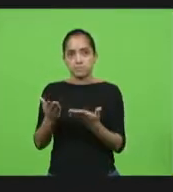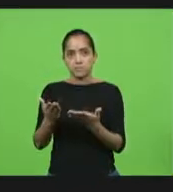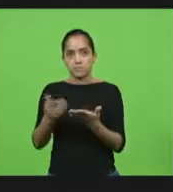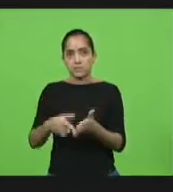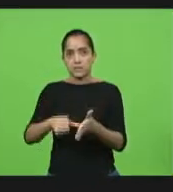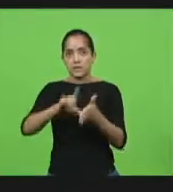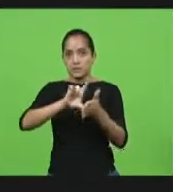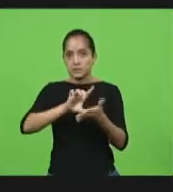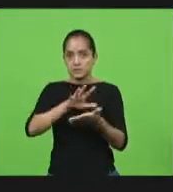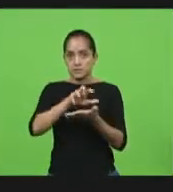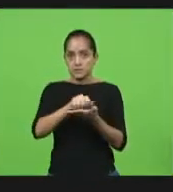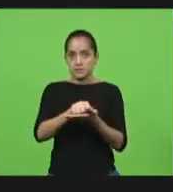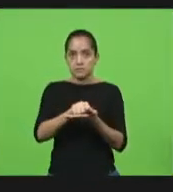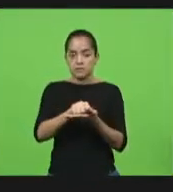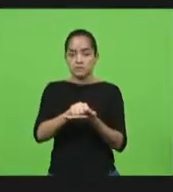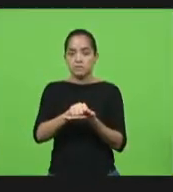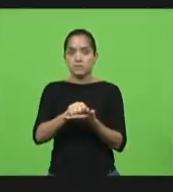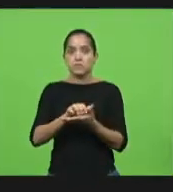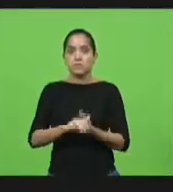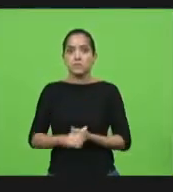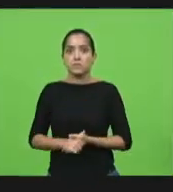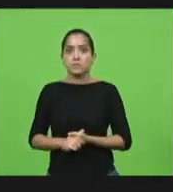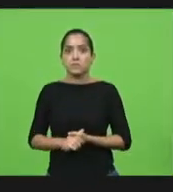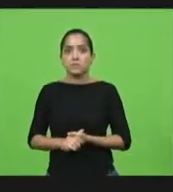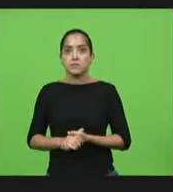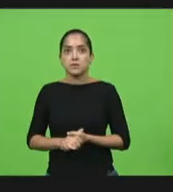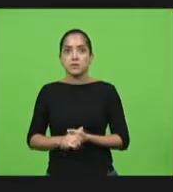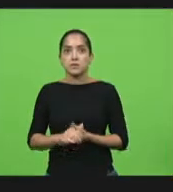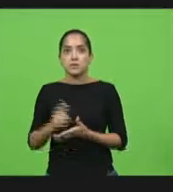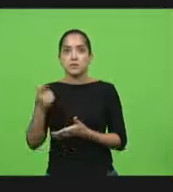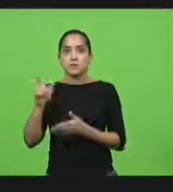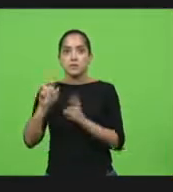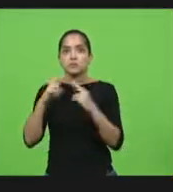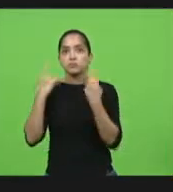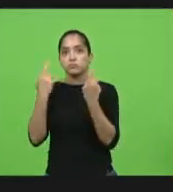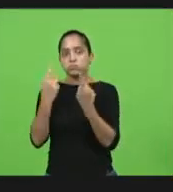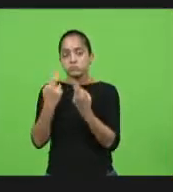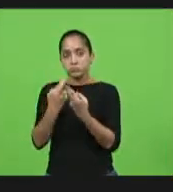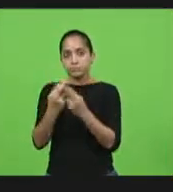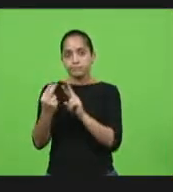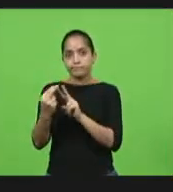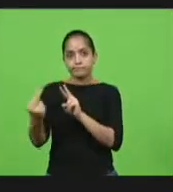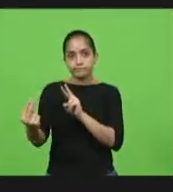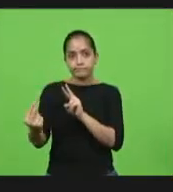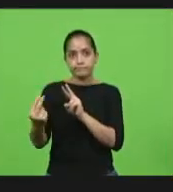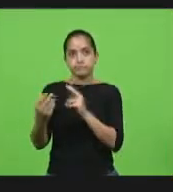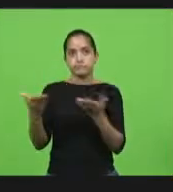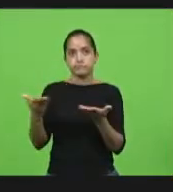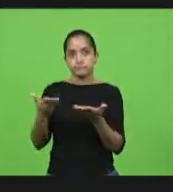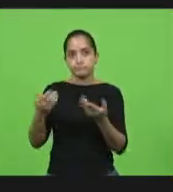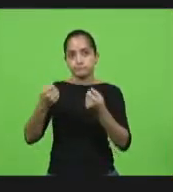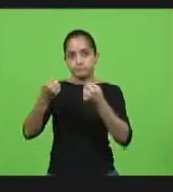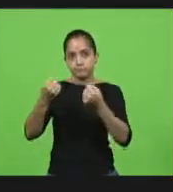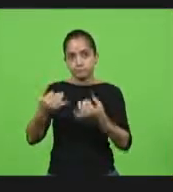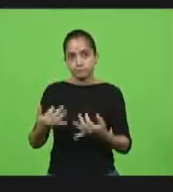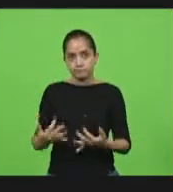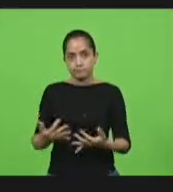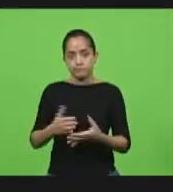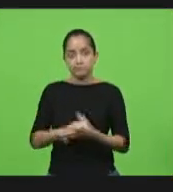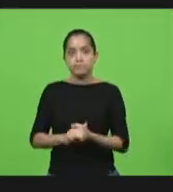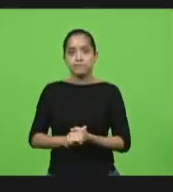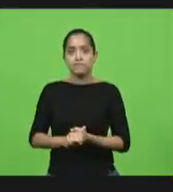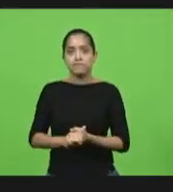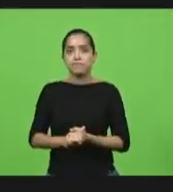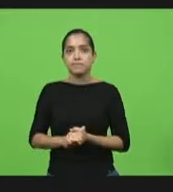minha inscrição, haja vista que eu tenho uma outra reunião virtual e eu não queria deixar de dar minha contribuição, se for...